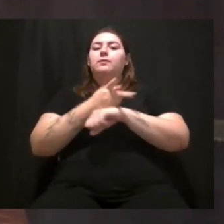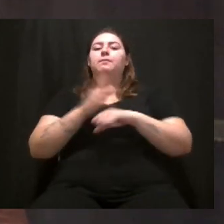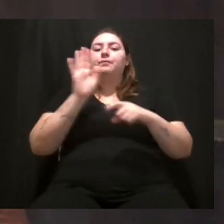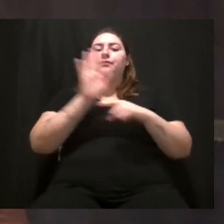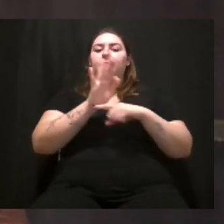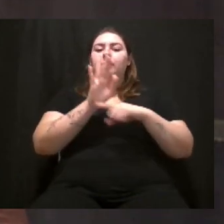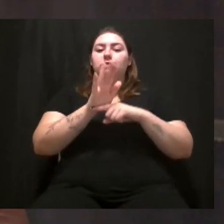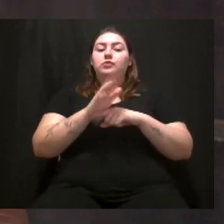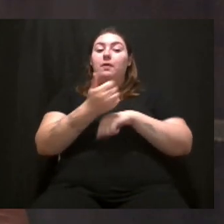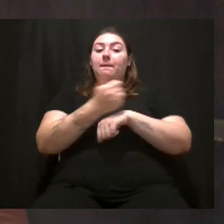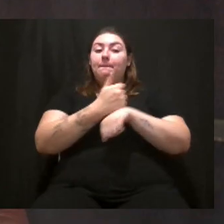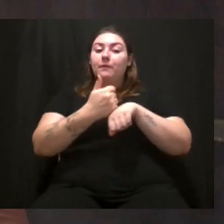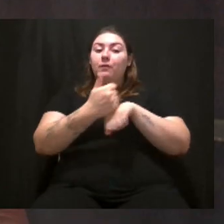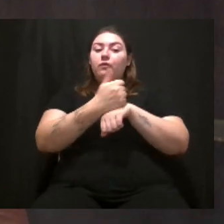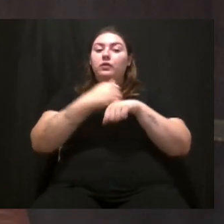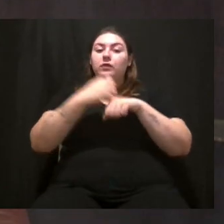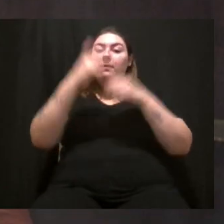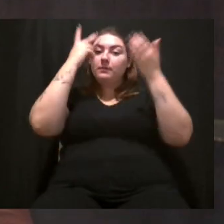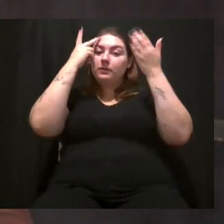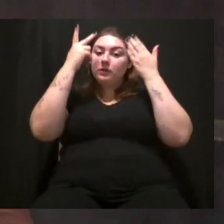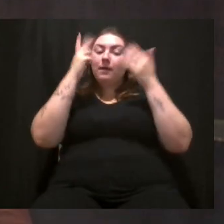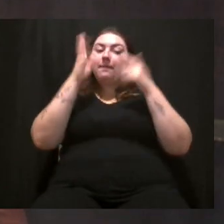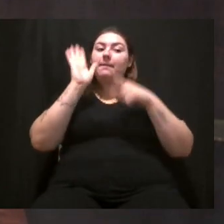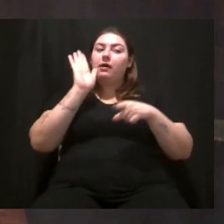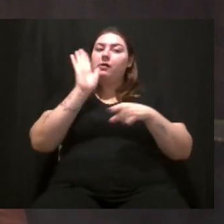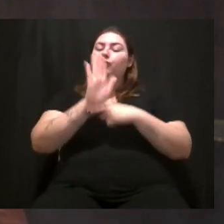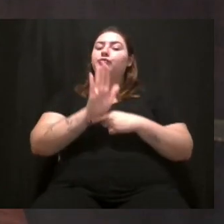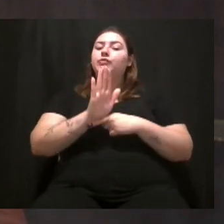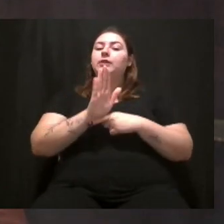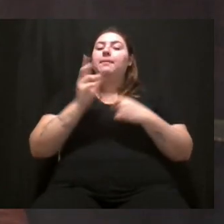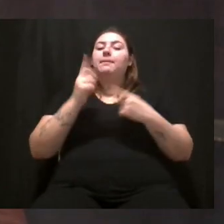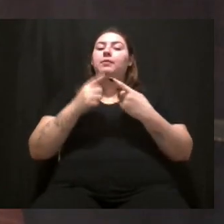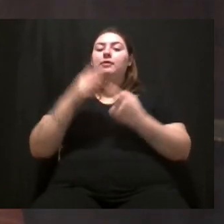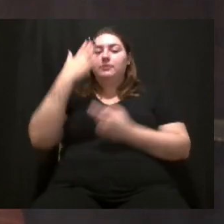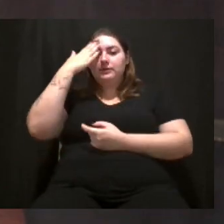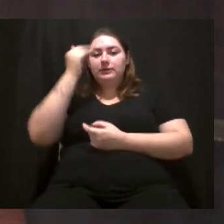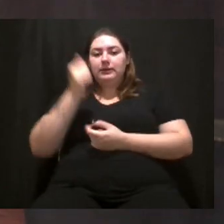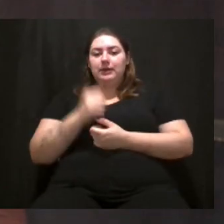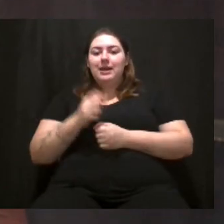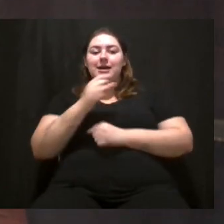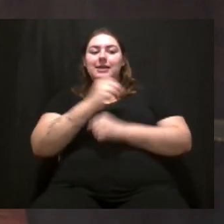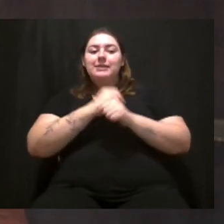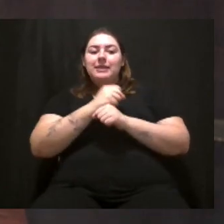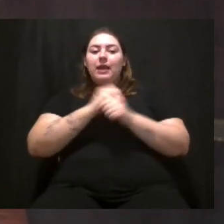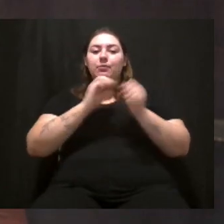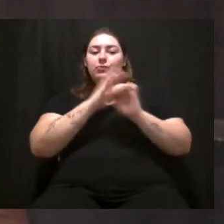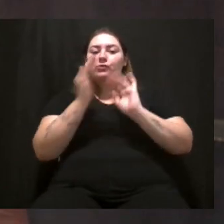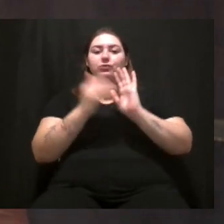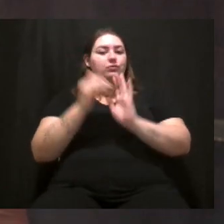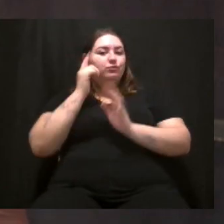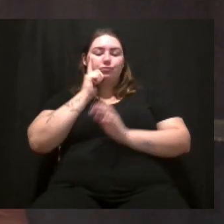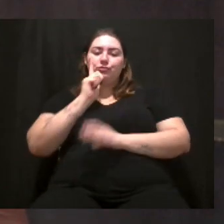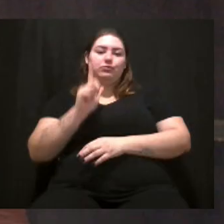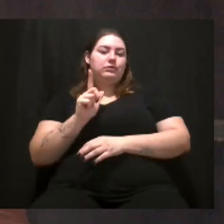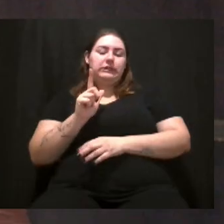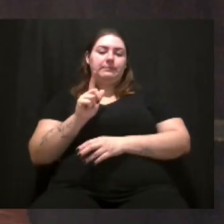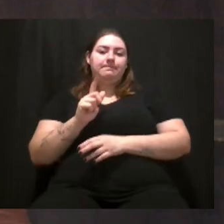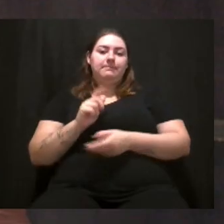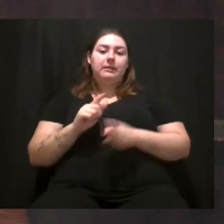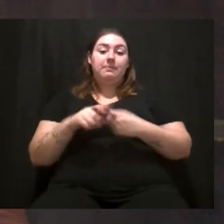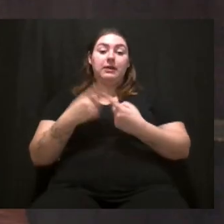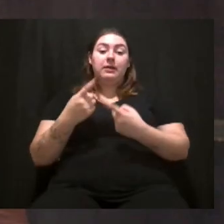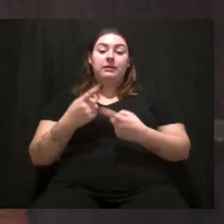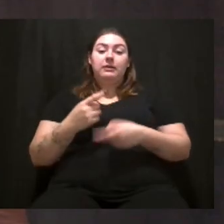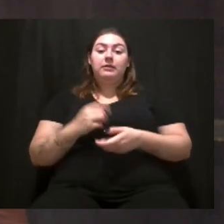vir te auxiliar, porque assim, a gente sabe que não vai dar tempo de fazer tudo nessa terra. Então, quanto mais a gente